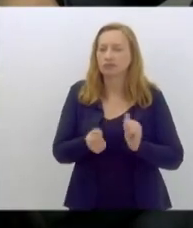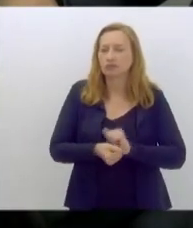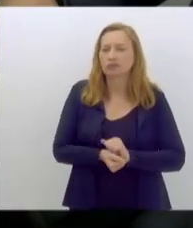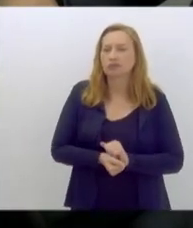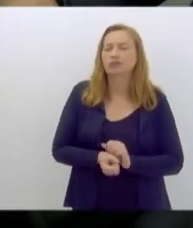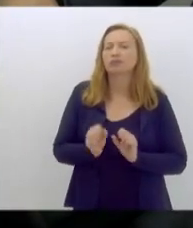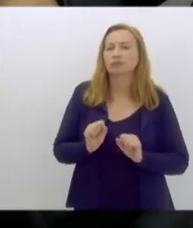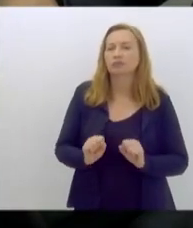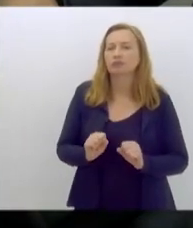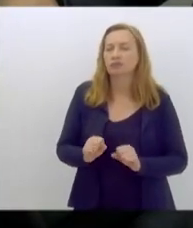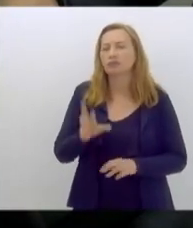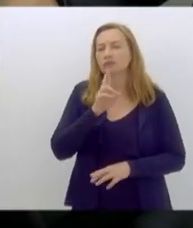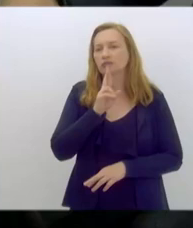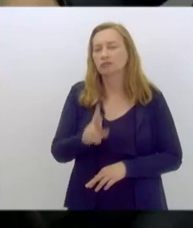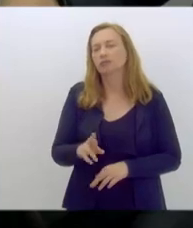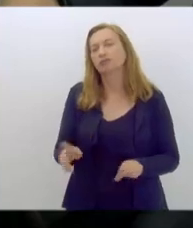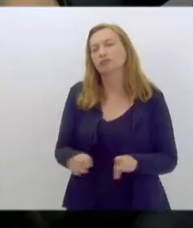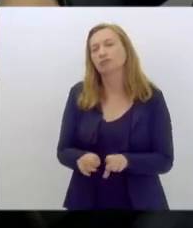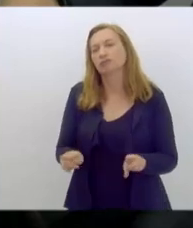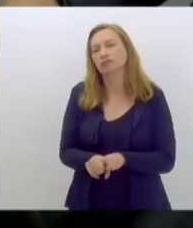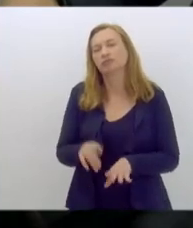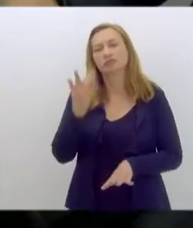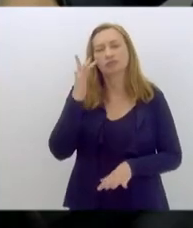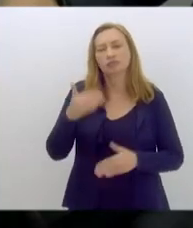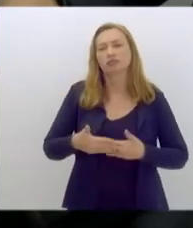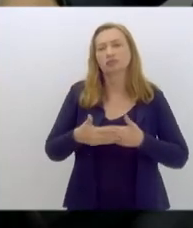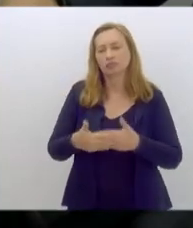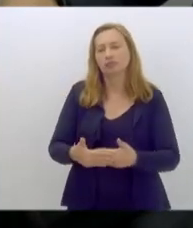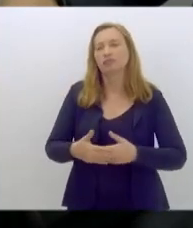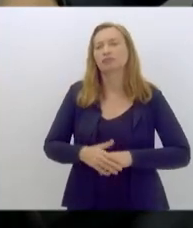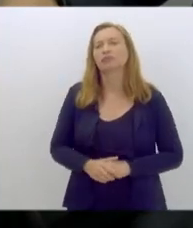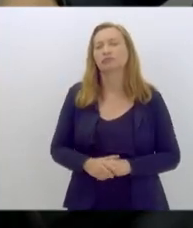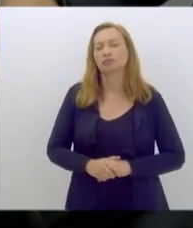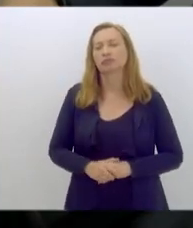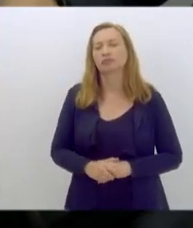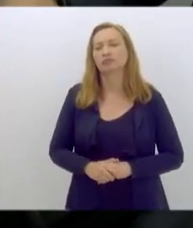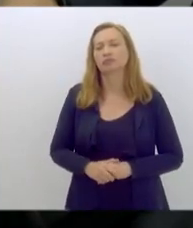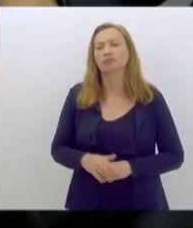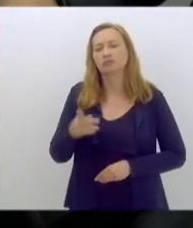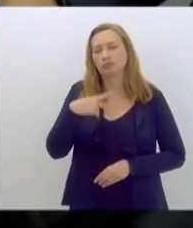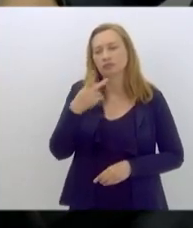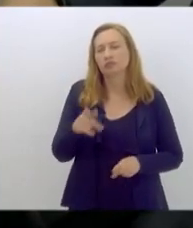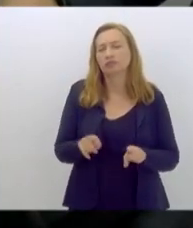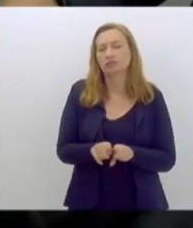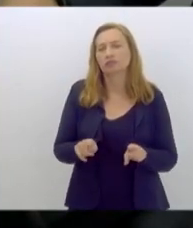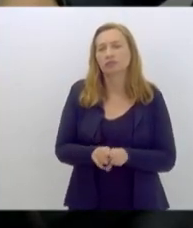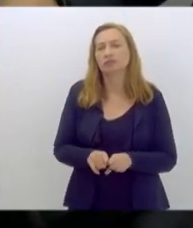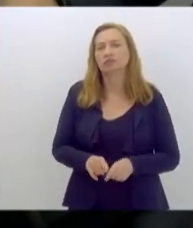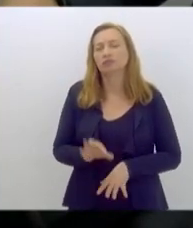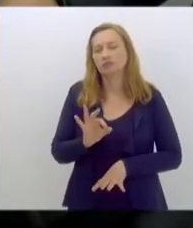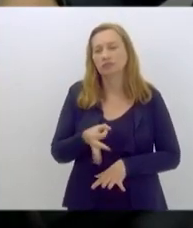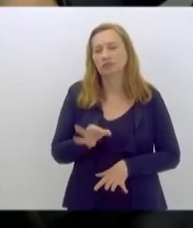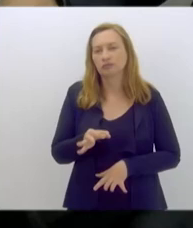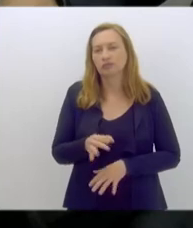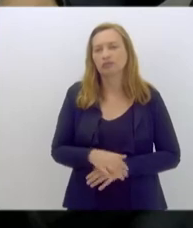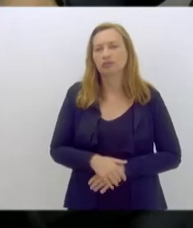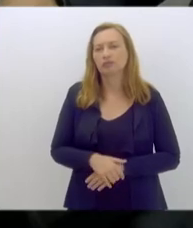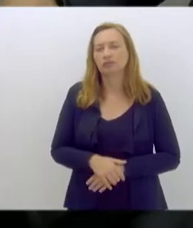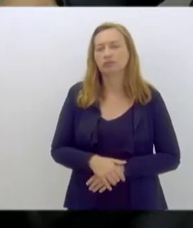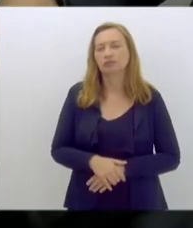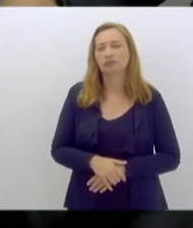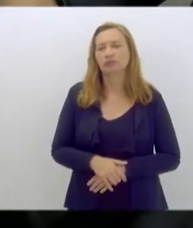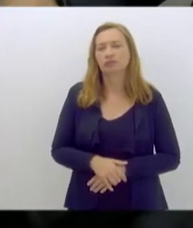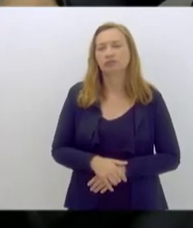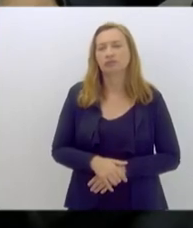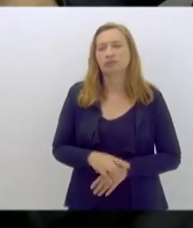a gente possa ter essas respostas também porque eu acho que Avança E aí falando muito muito francamente em nome do governo dizer